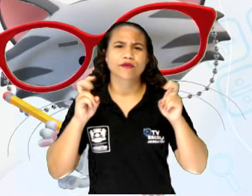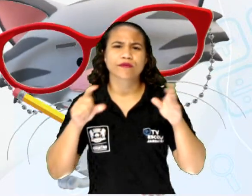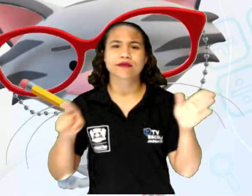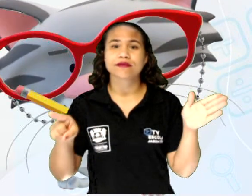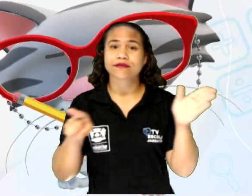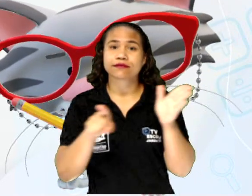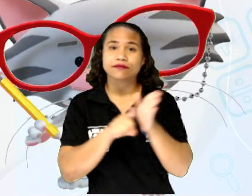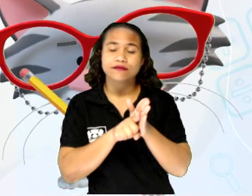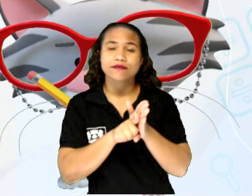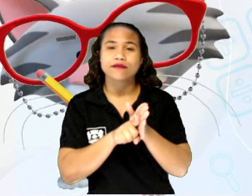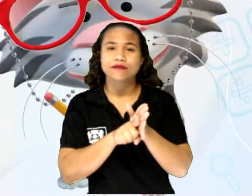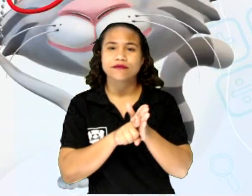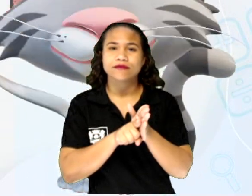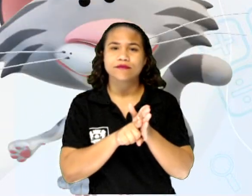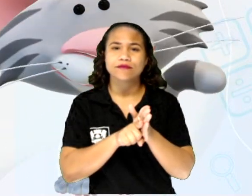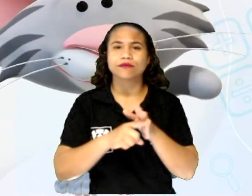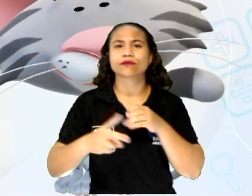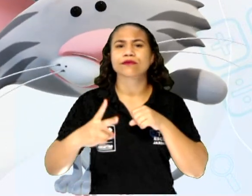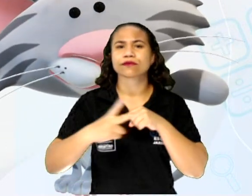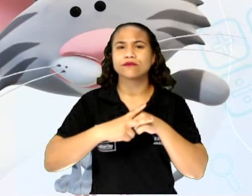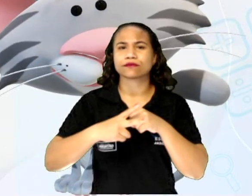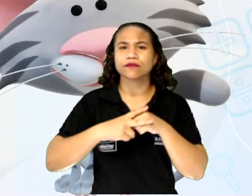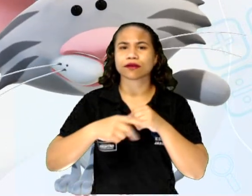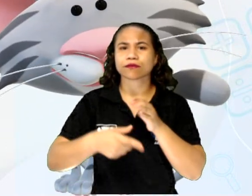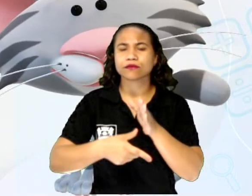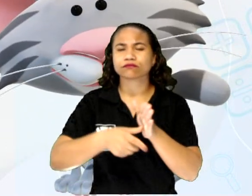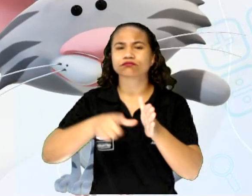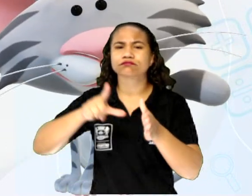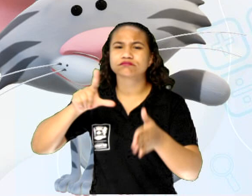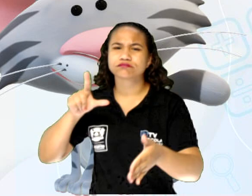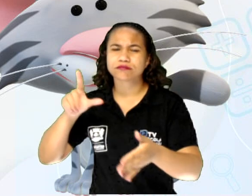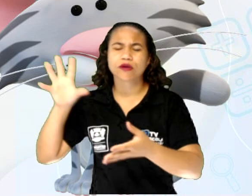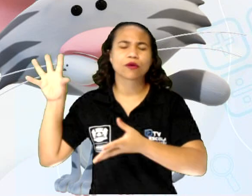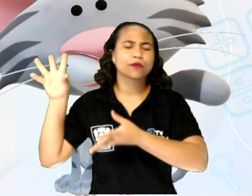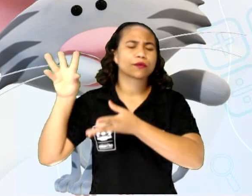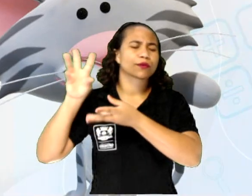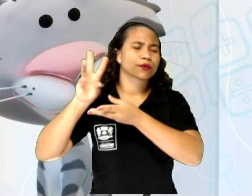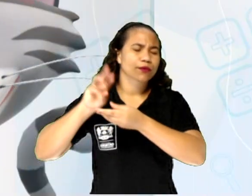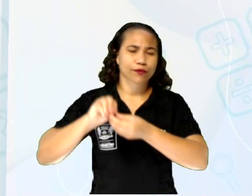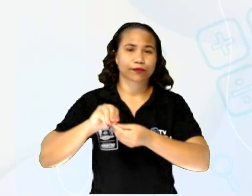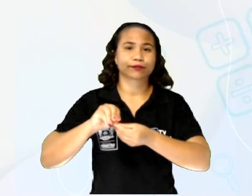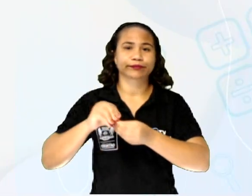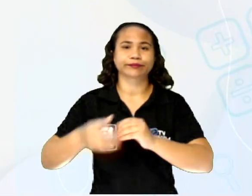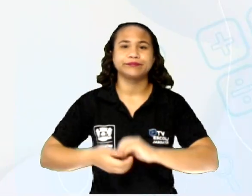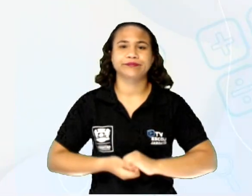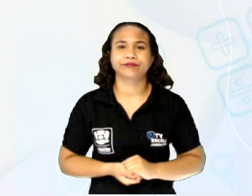do verbo to be. Mas antes disso, vamos fazer uma pequena revisão.